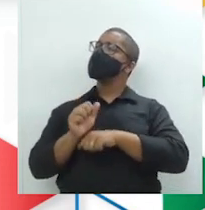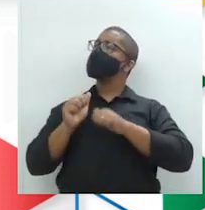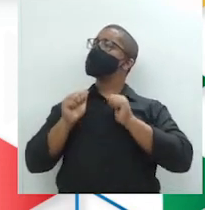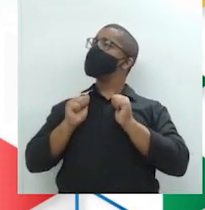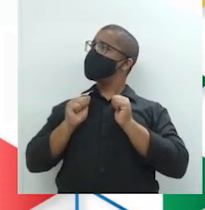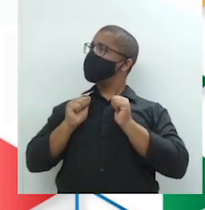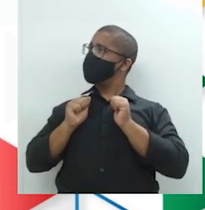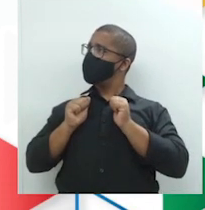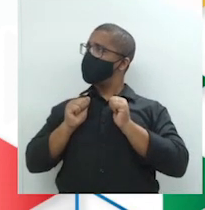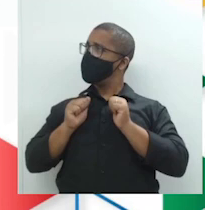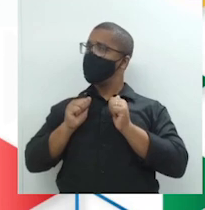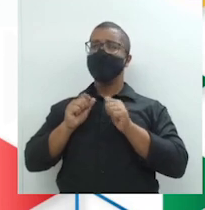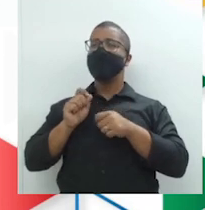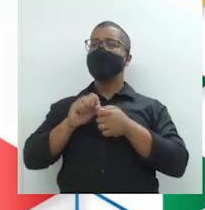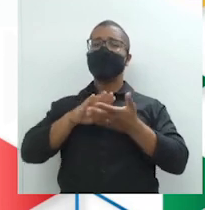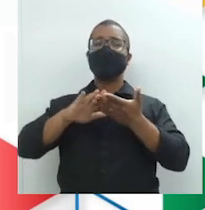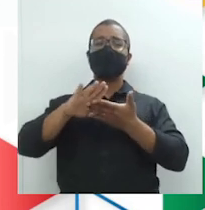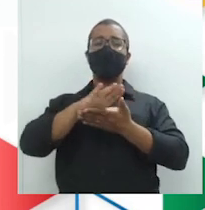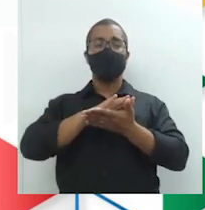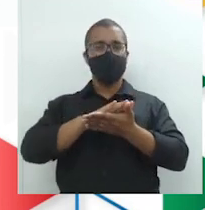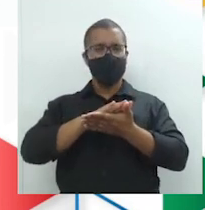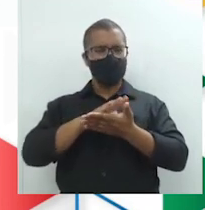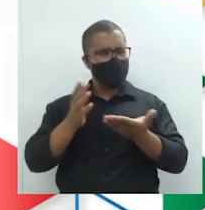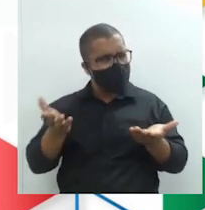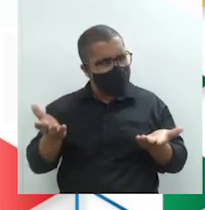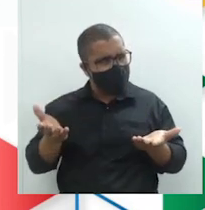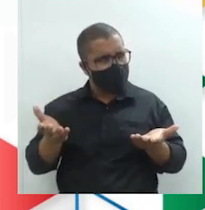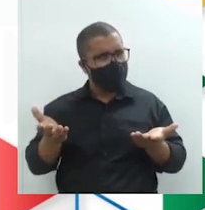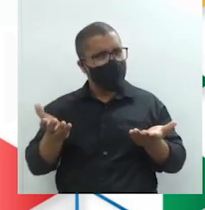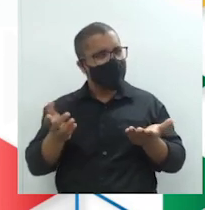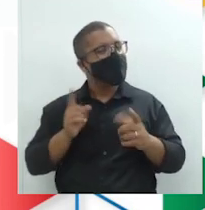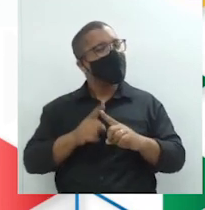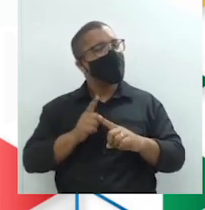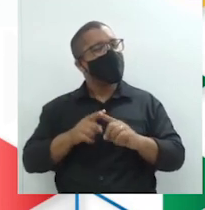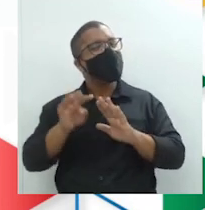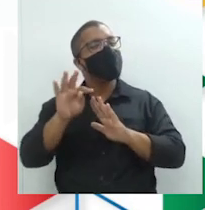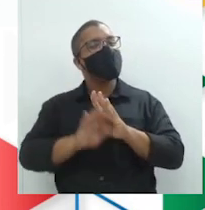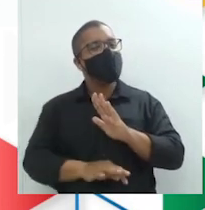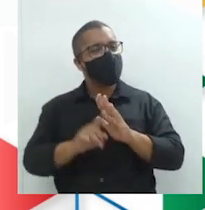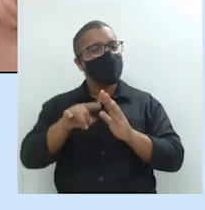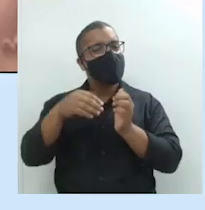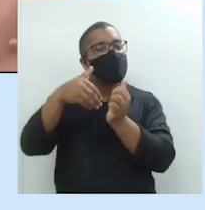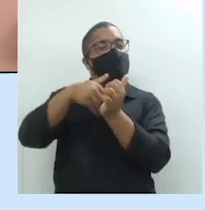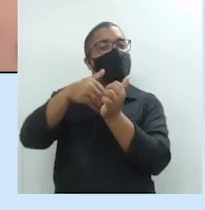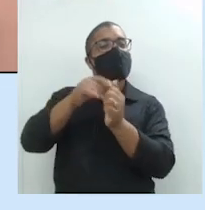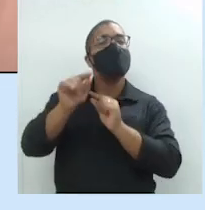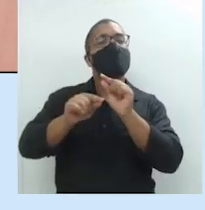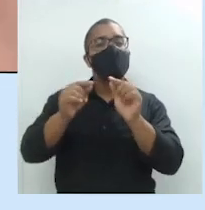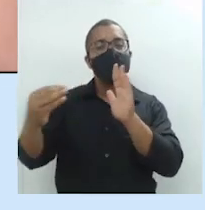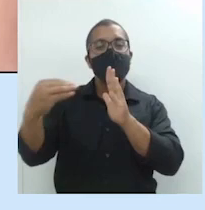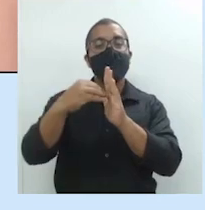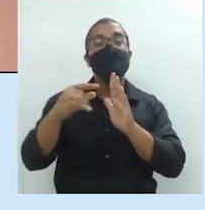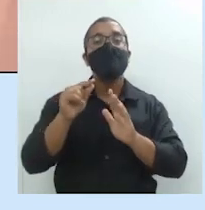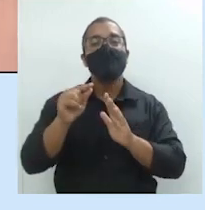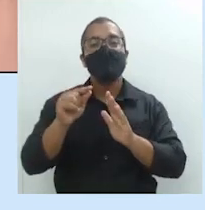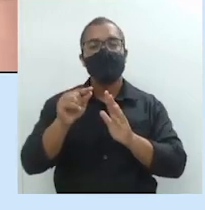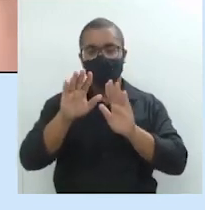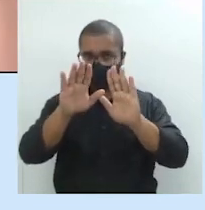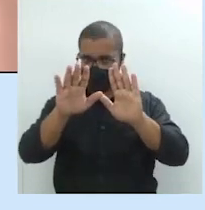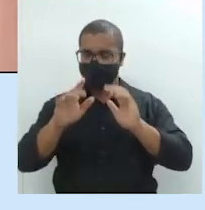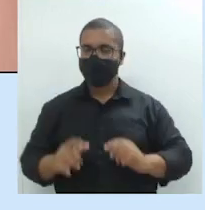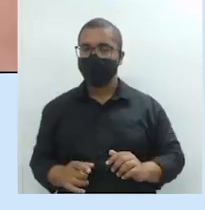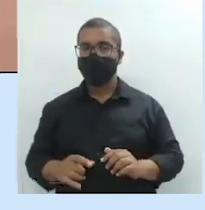nada. Qual é a intencionalidade do texto? O que é o não dito no texto? Prestem bem atenção.